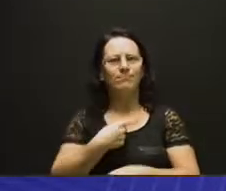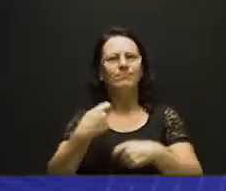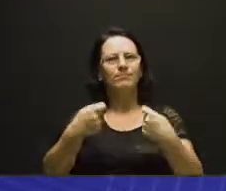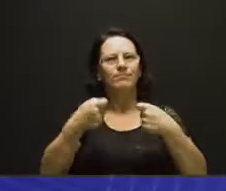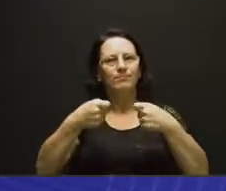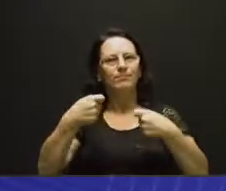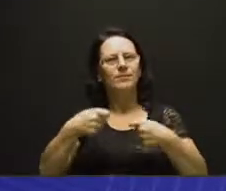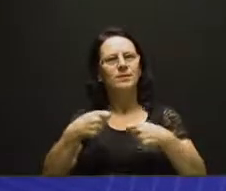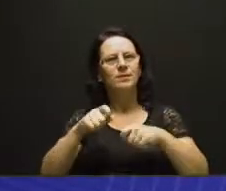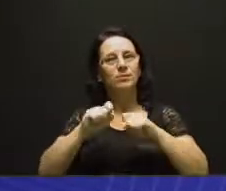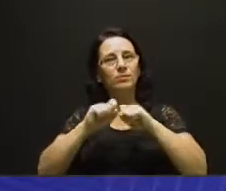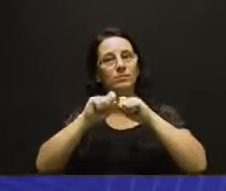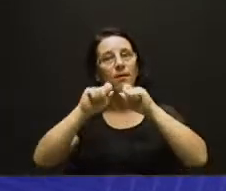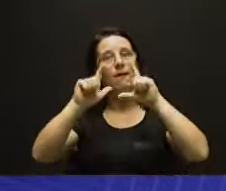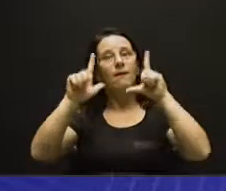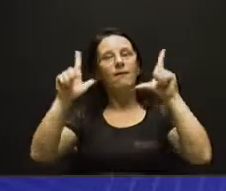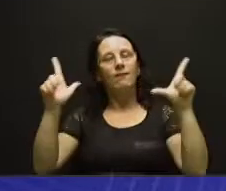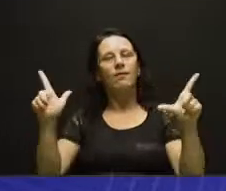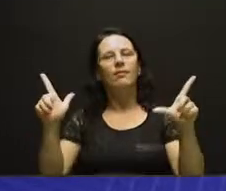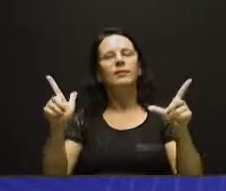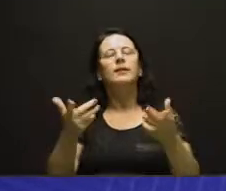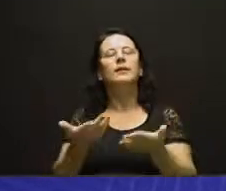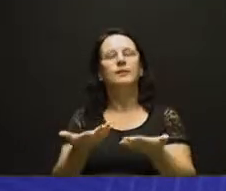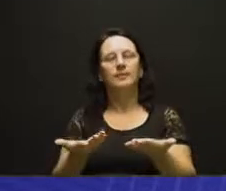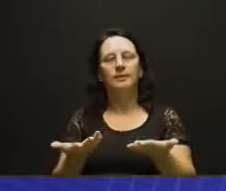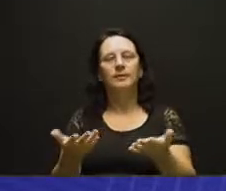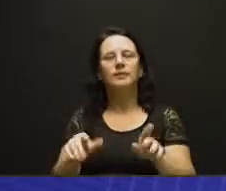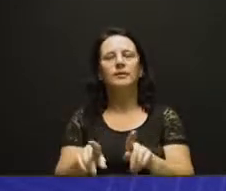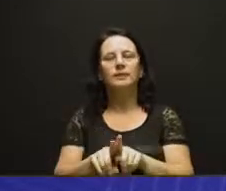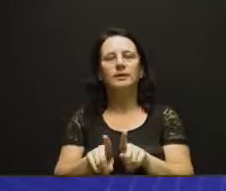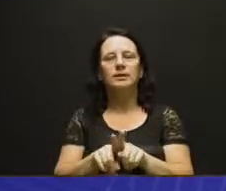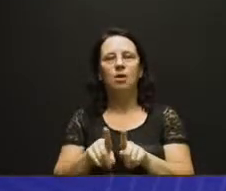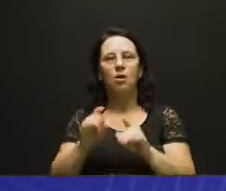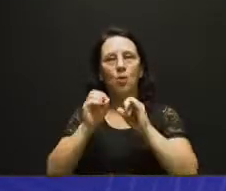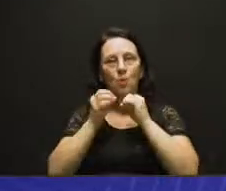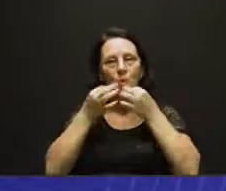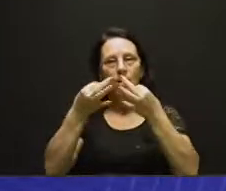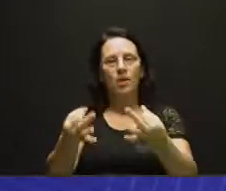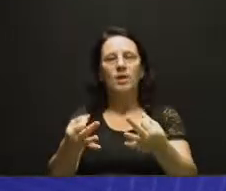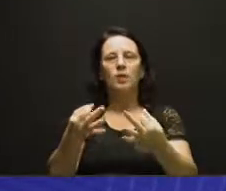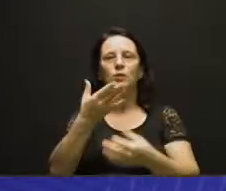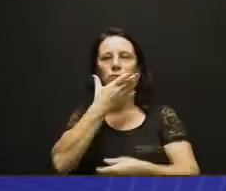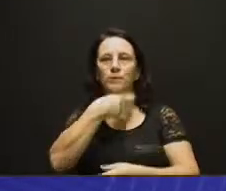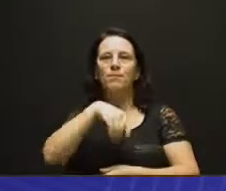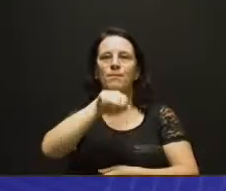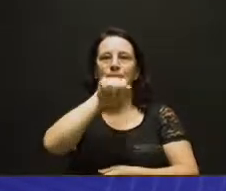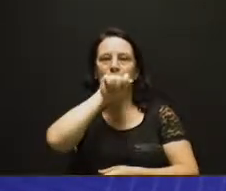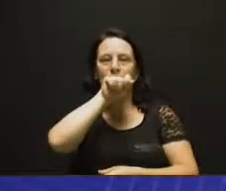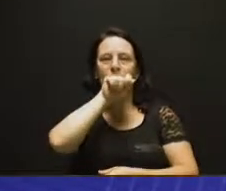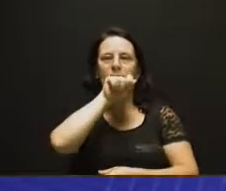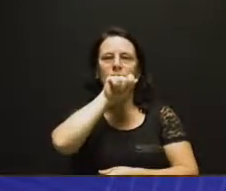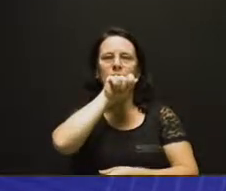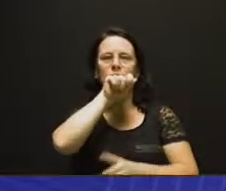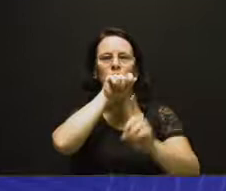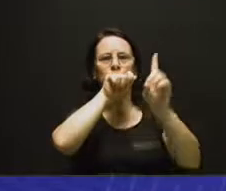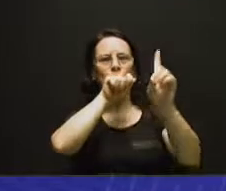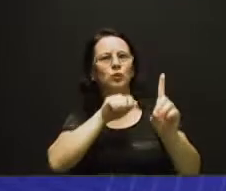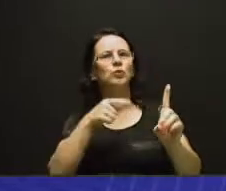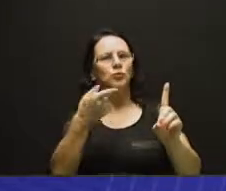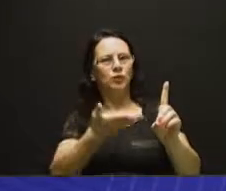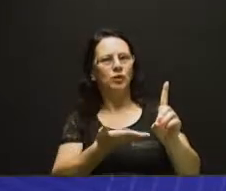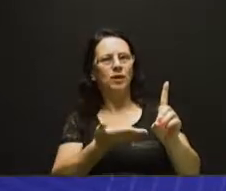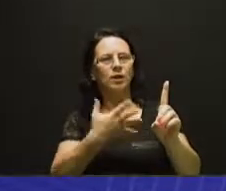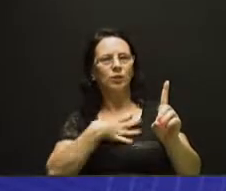eu acho que nesse caso eu alerto os pais façam valer os direitos dos seus filhos